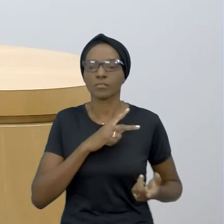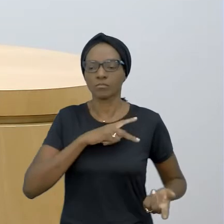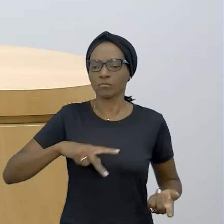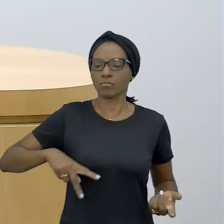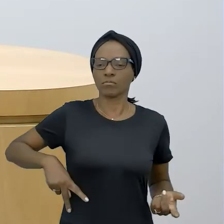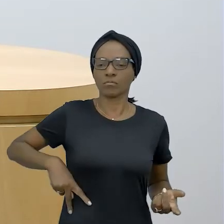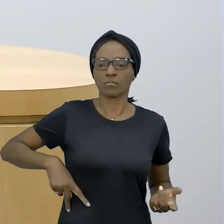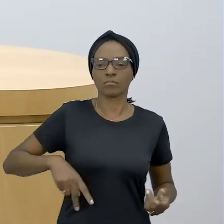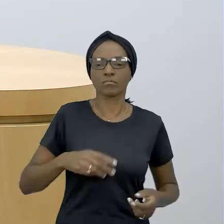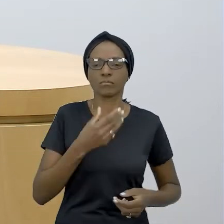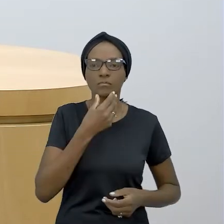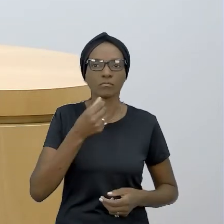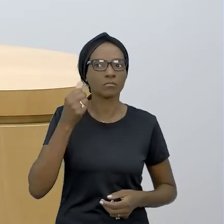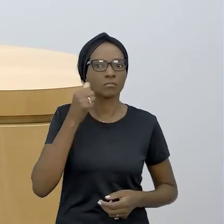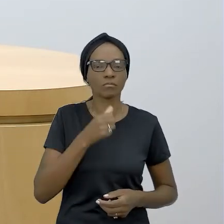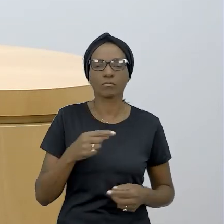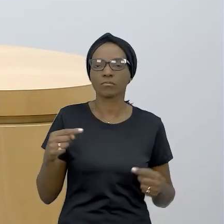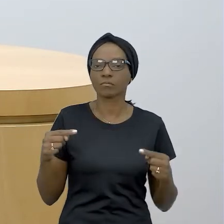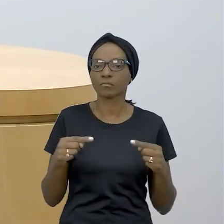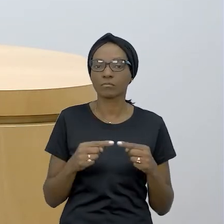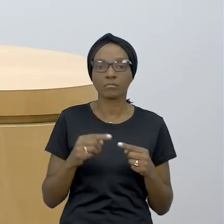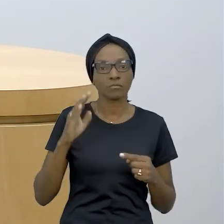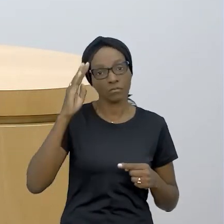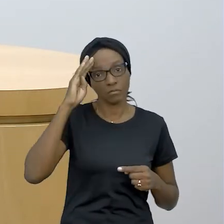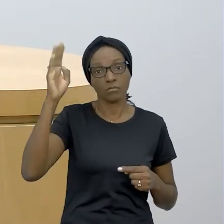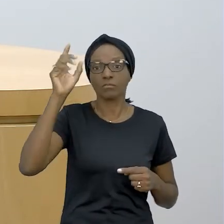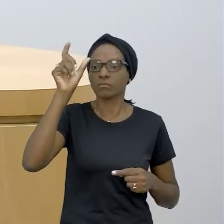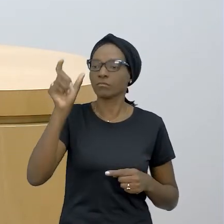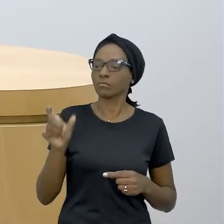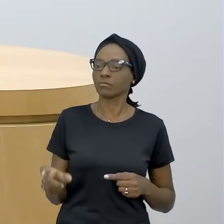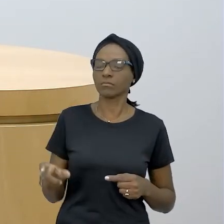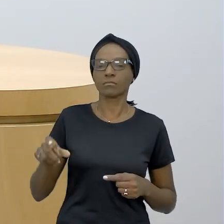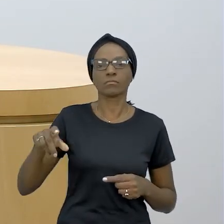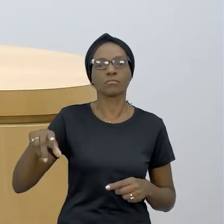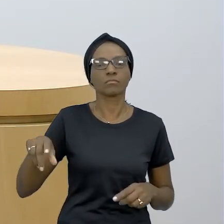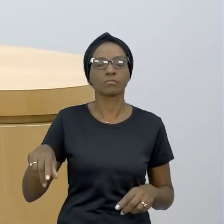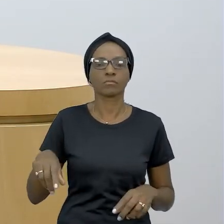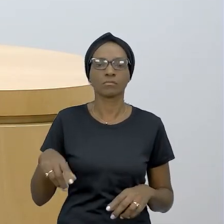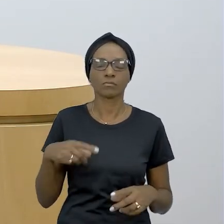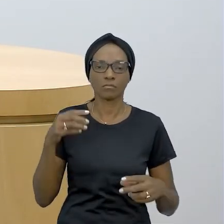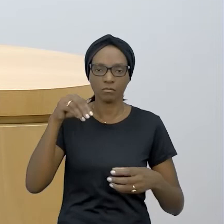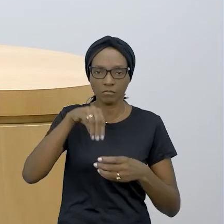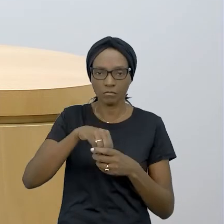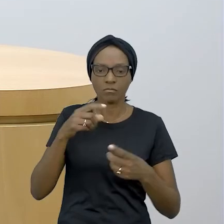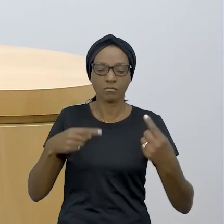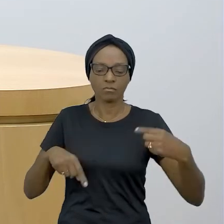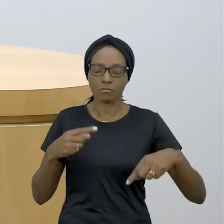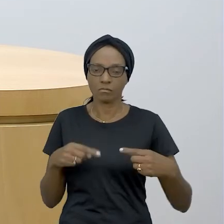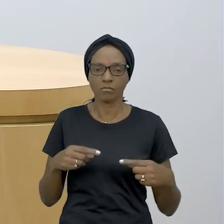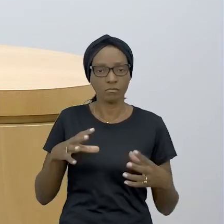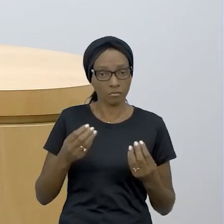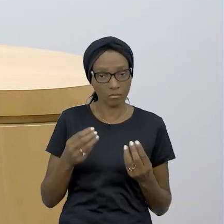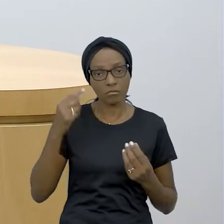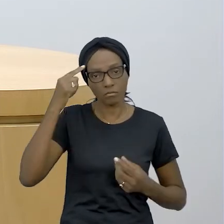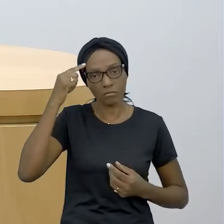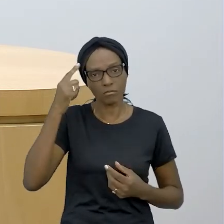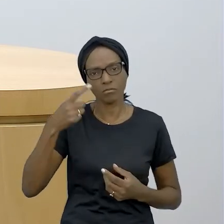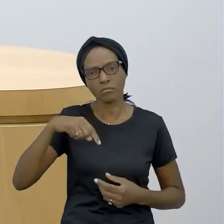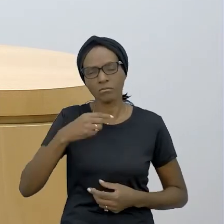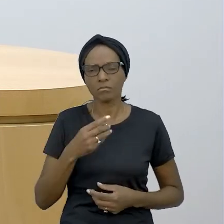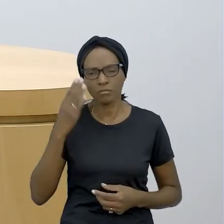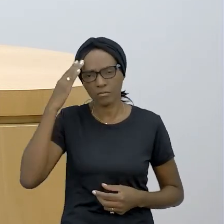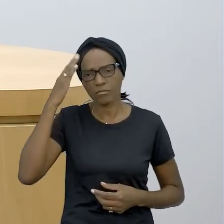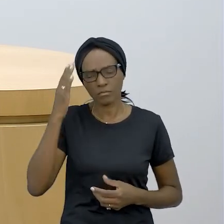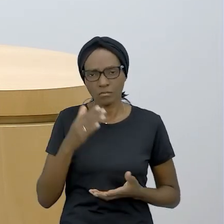a presidente é a figura mais importante, mais decisiva no jogo político. E a gente sabe, né, quando a gente